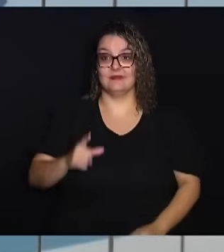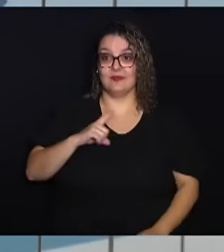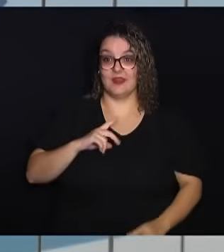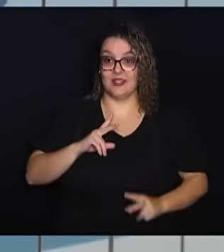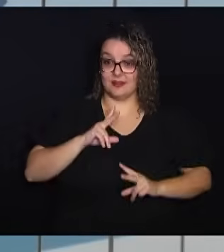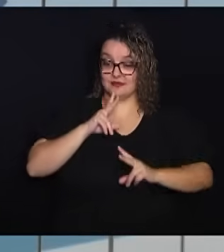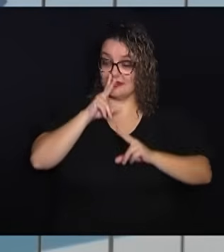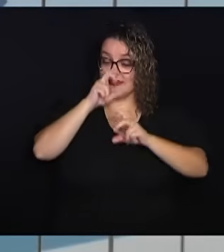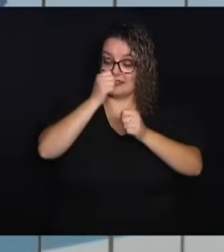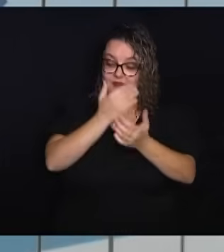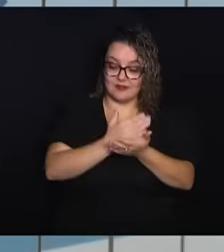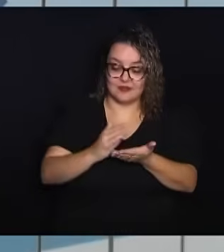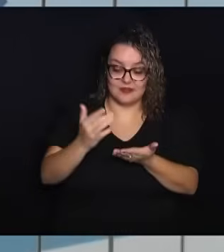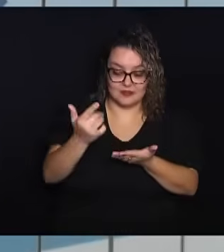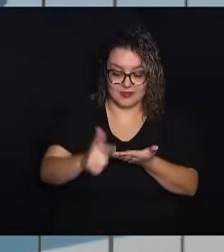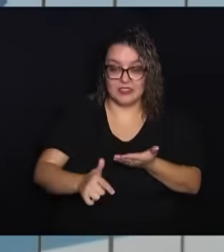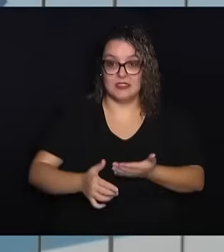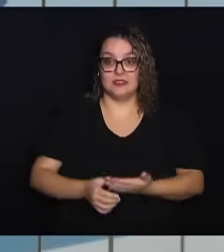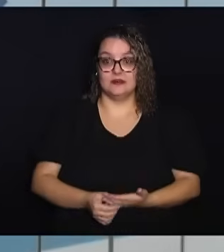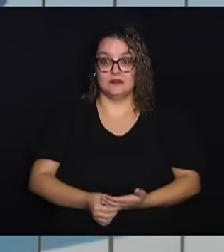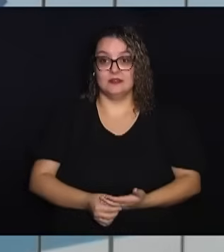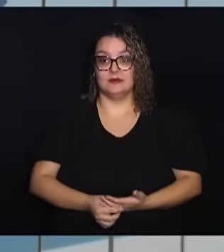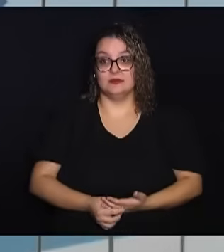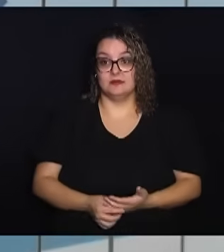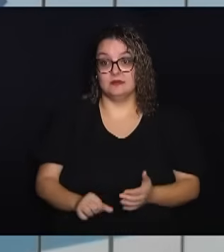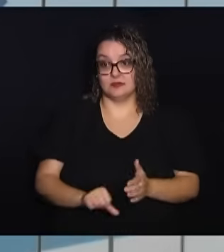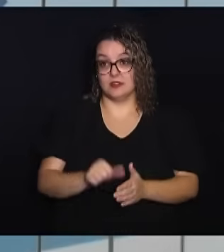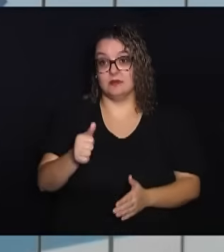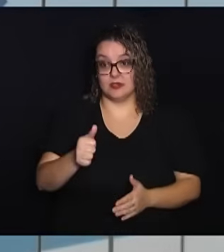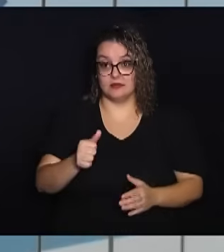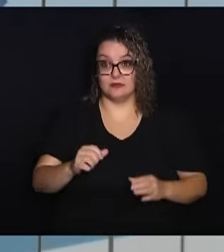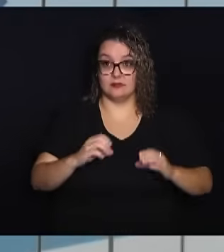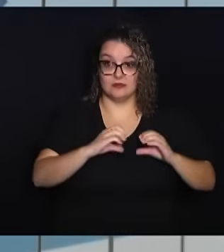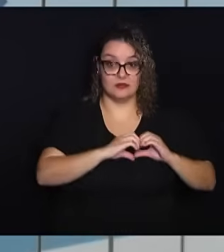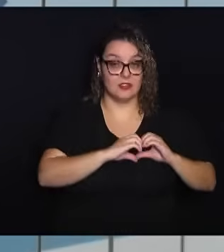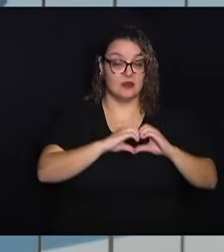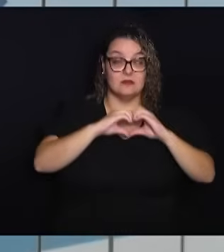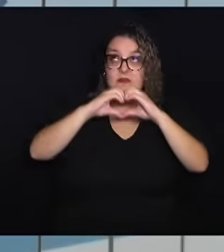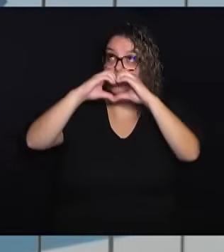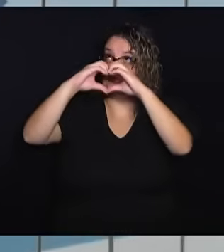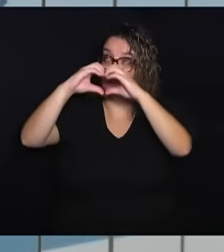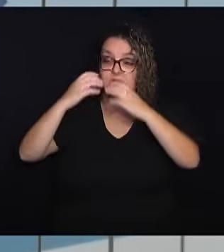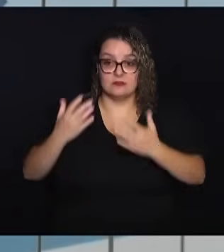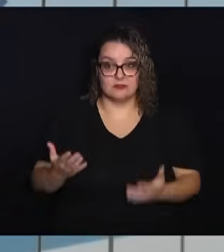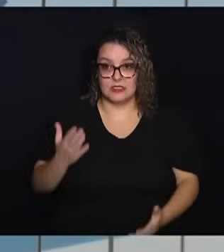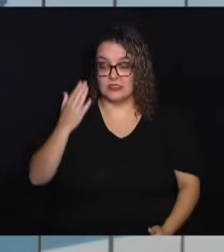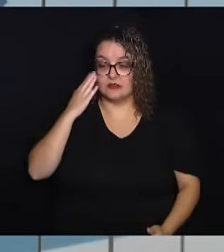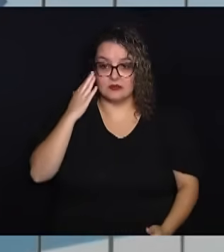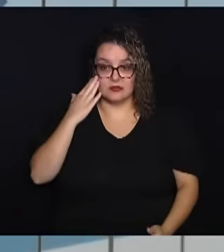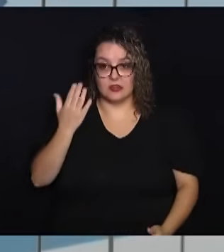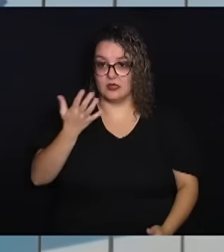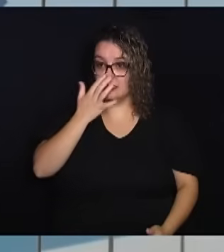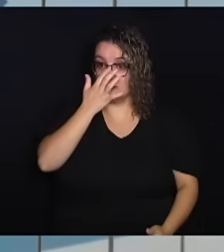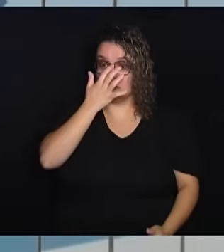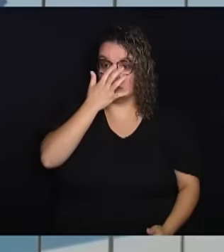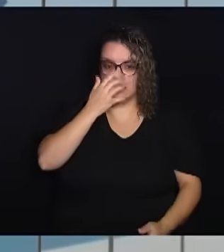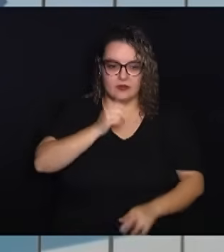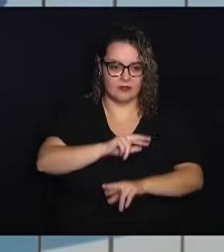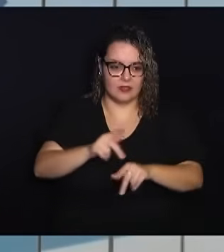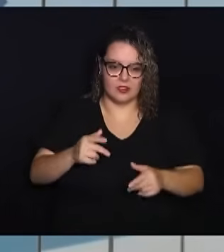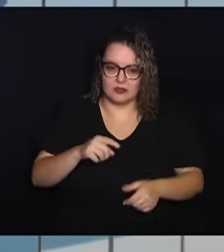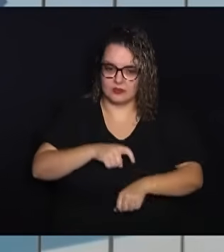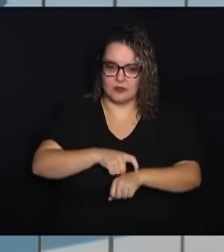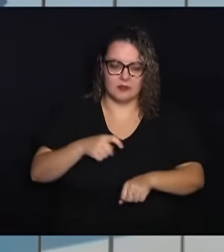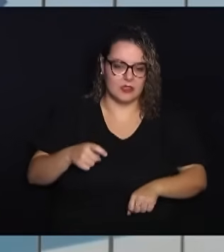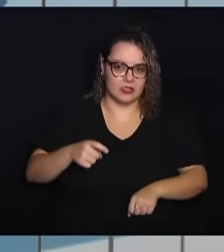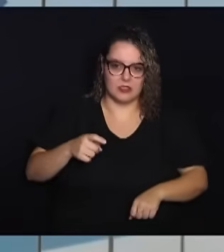para recomeçar. Em primeiro lugar, aí, entregue seu coração para Deus, sabe? Em muitos momentos ali